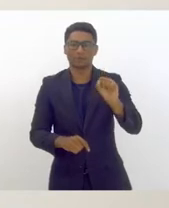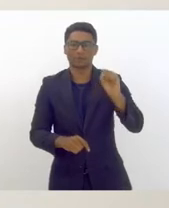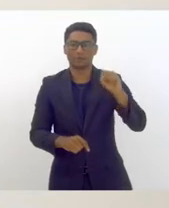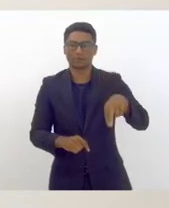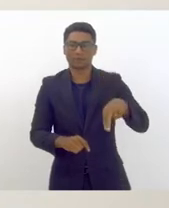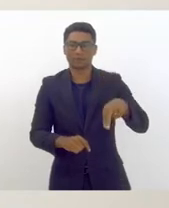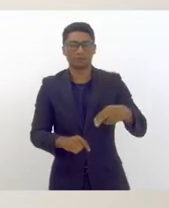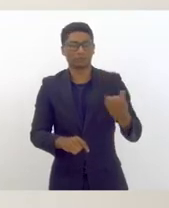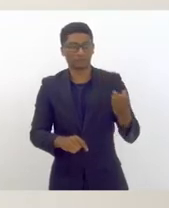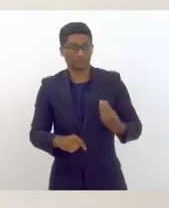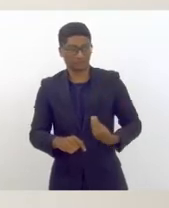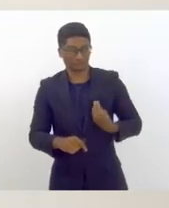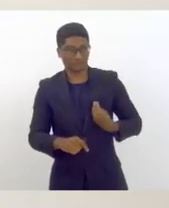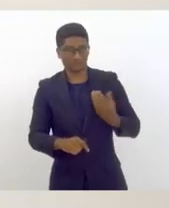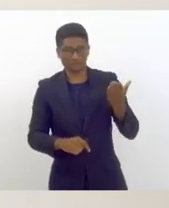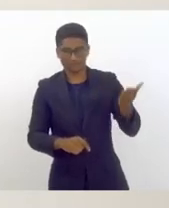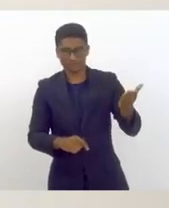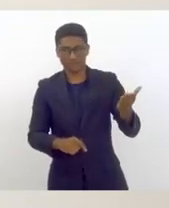Wanderson Nogueira.